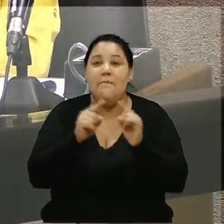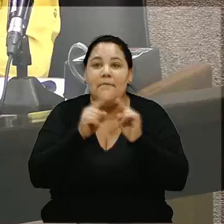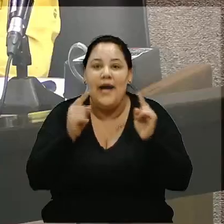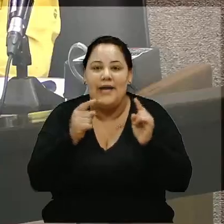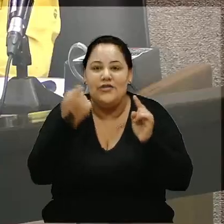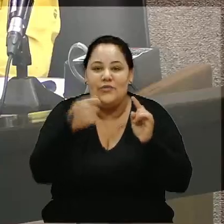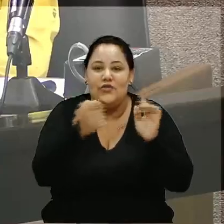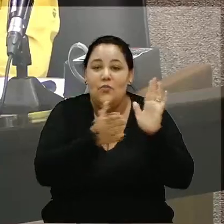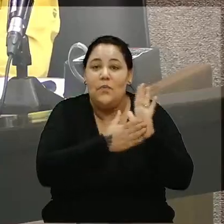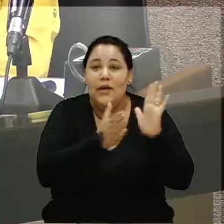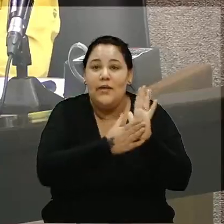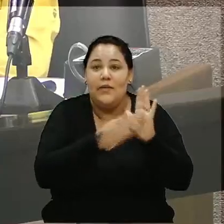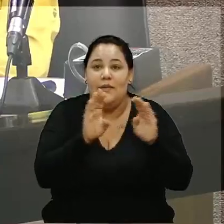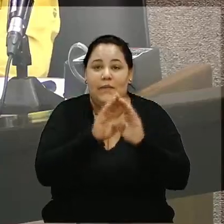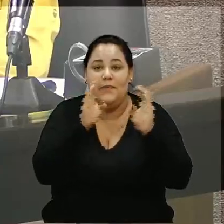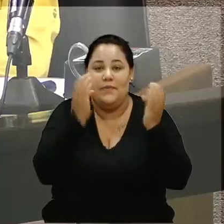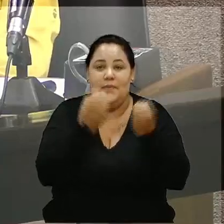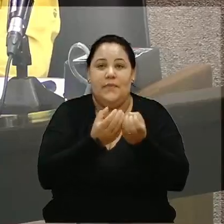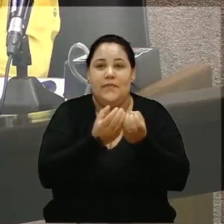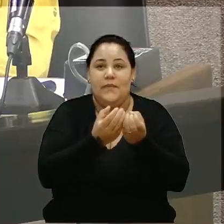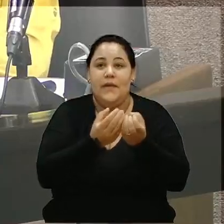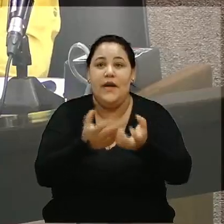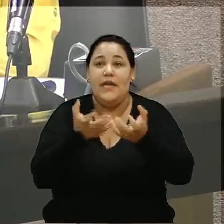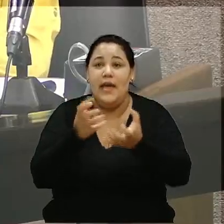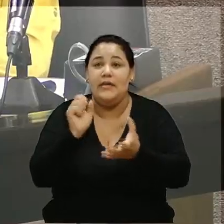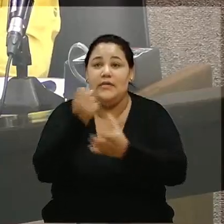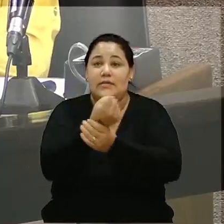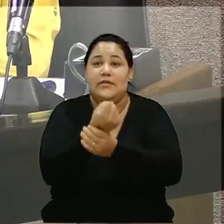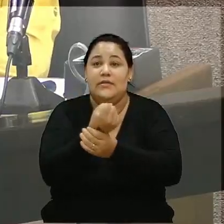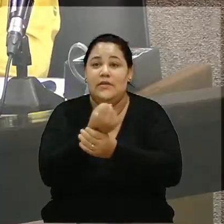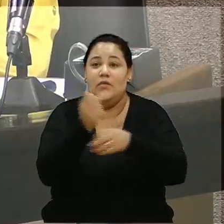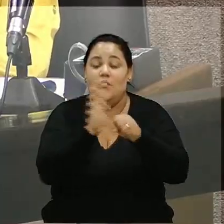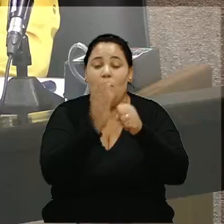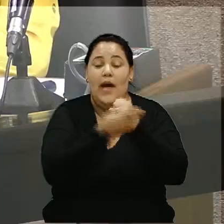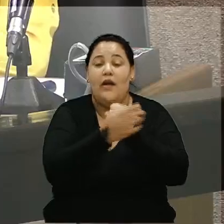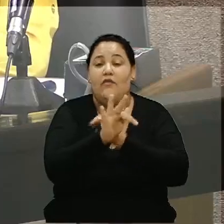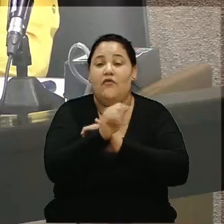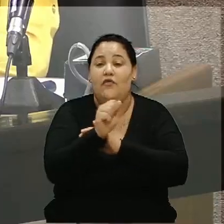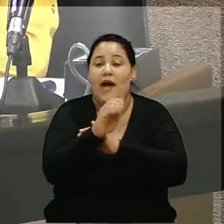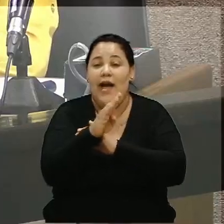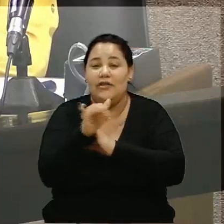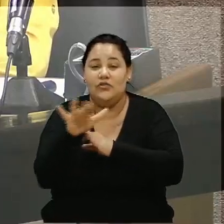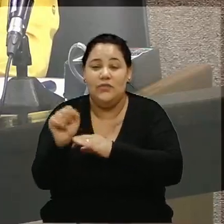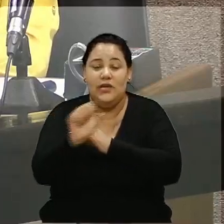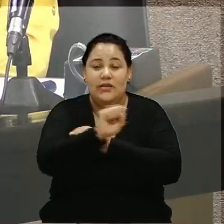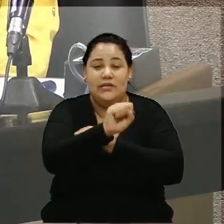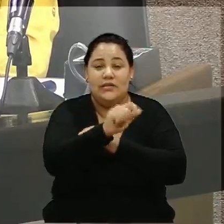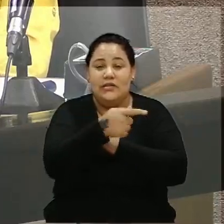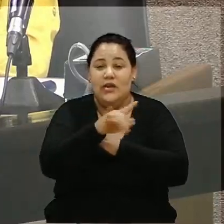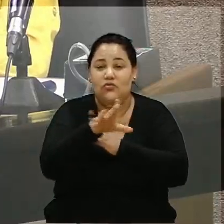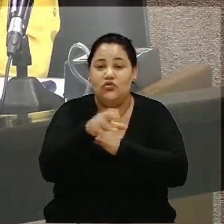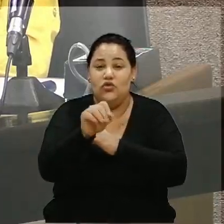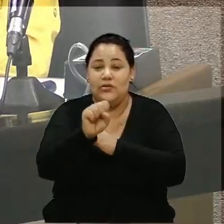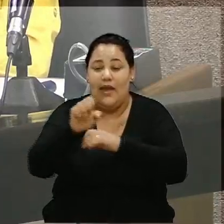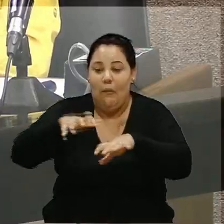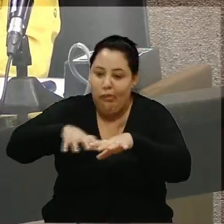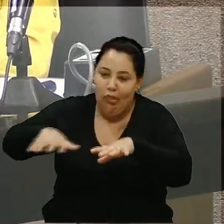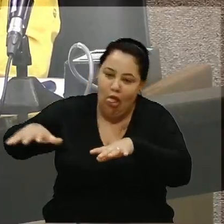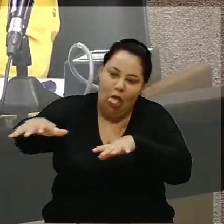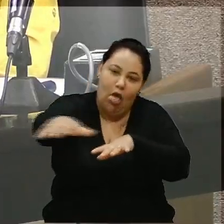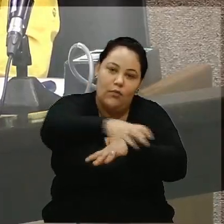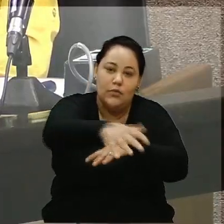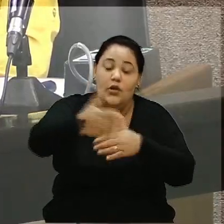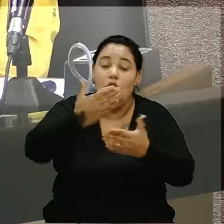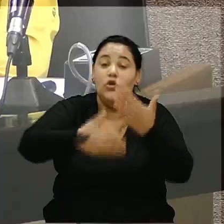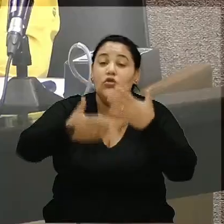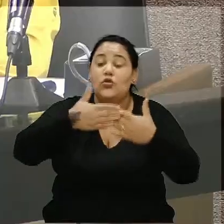aquela comunidade. Aquela comunidade quer estar segura. O bairro Fátima, o São José, o Reolô, o Machado, Santa Catarina, todos esses bairros que